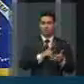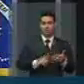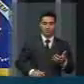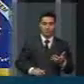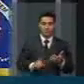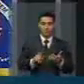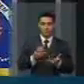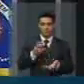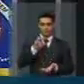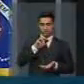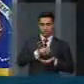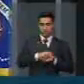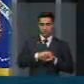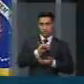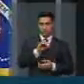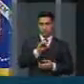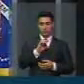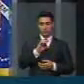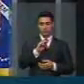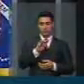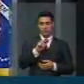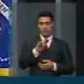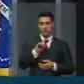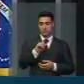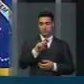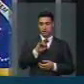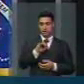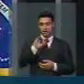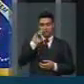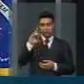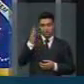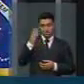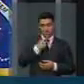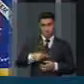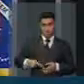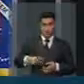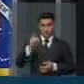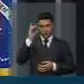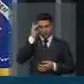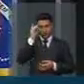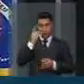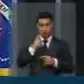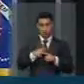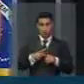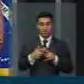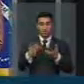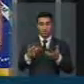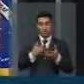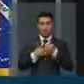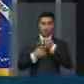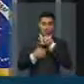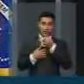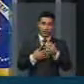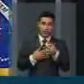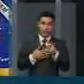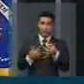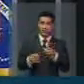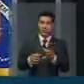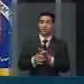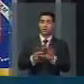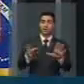concentrada, centralizada, amarrada da senhora presidente da República, que sobretudo quer opinar, não deixa o país livre para